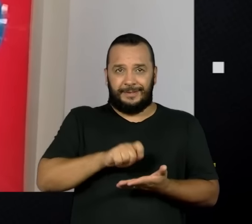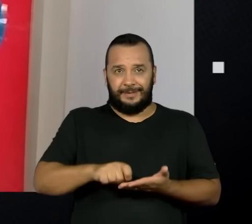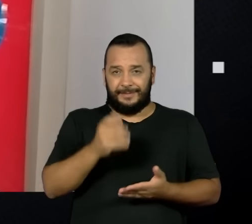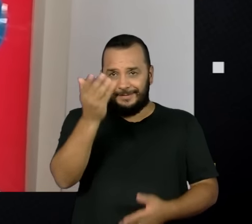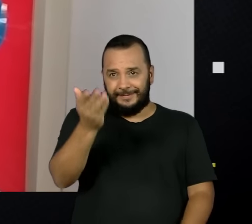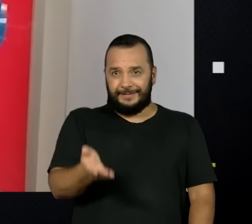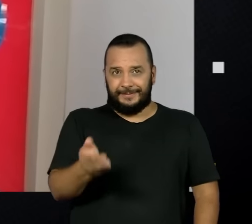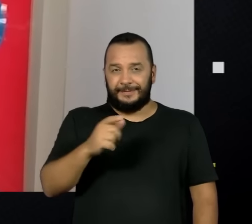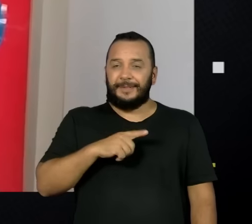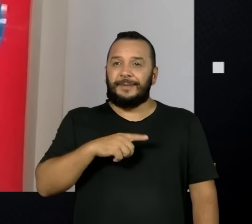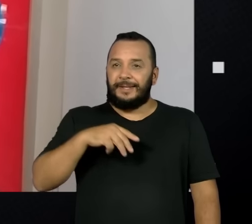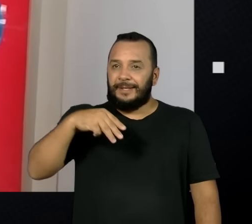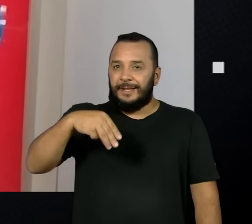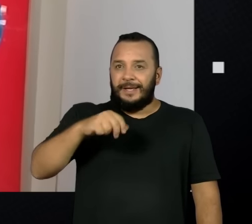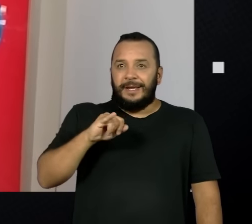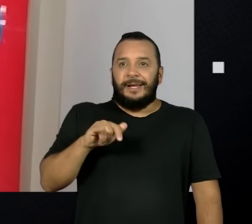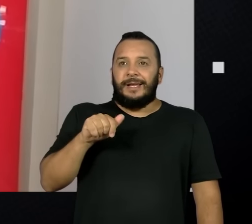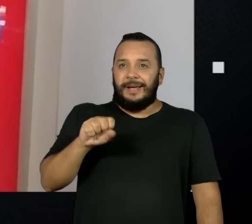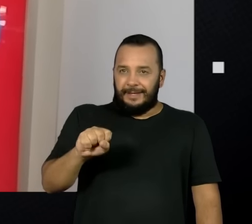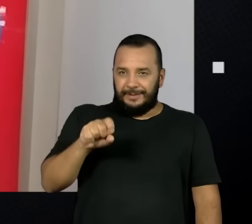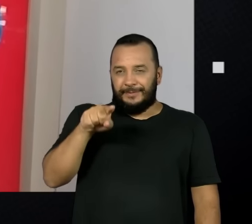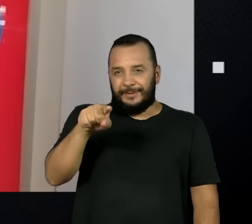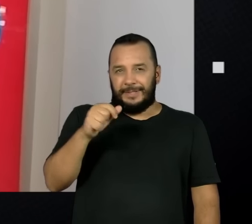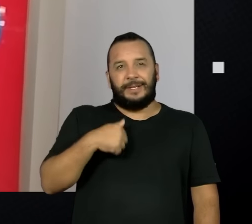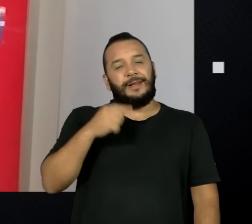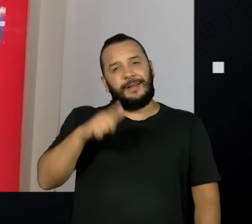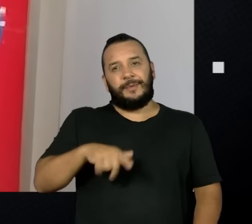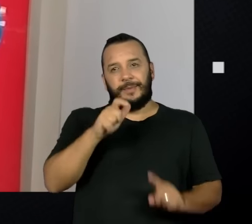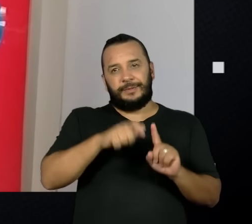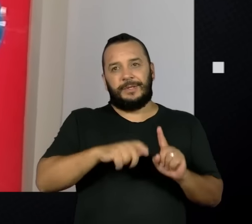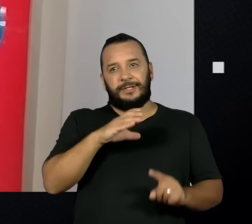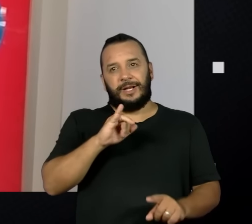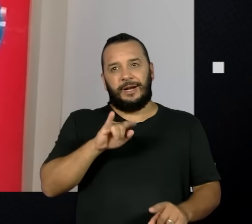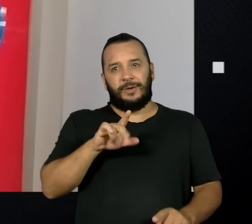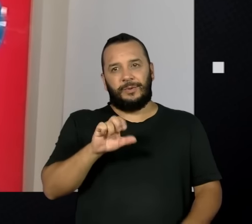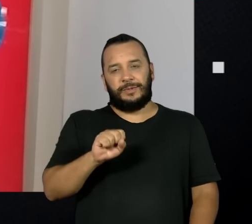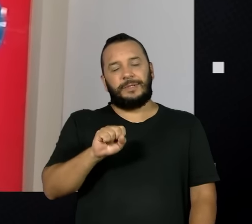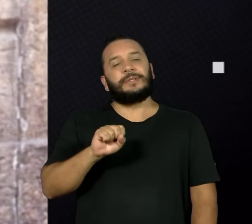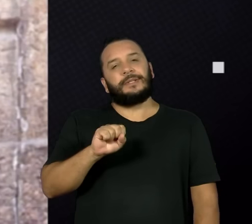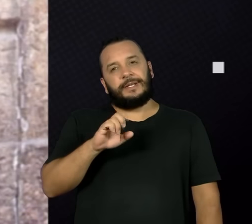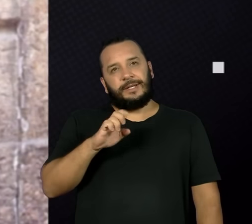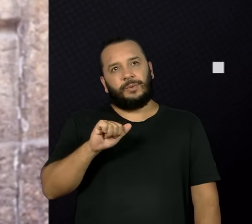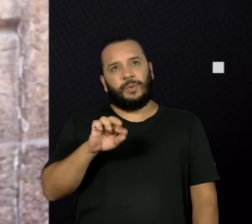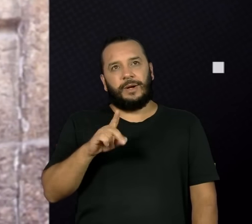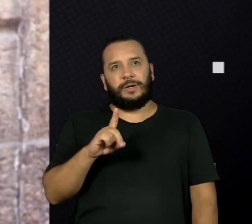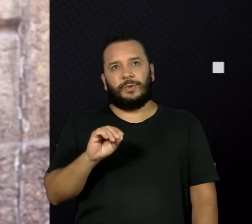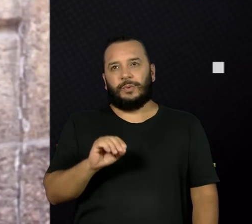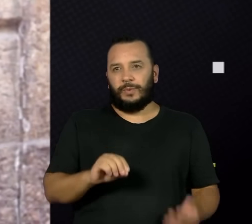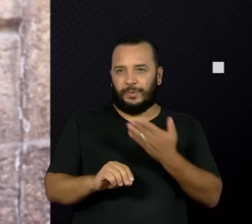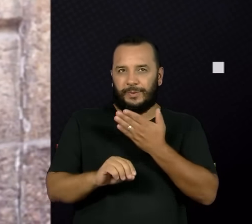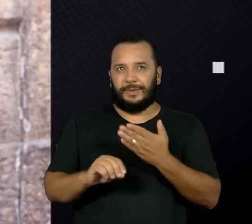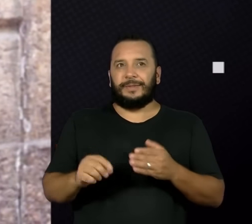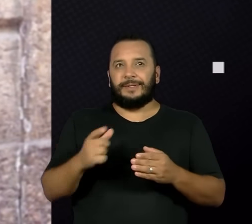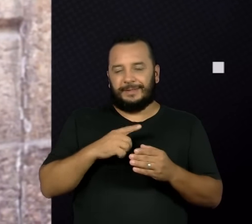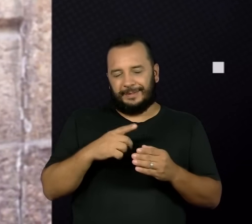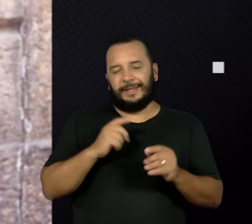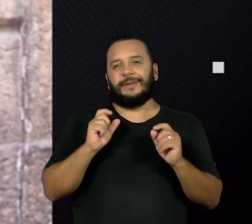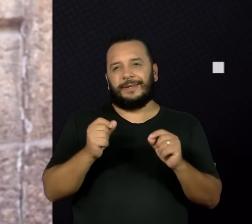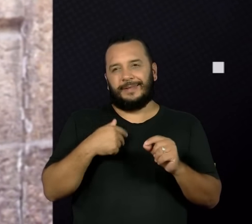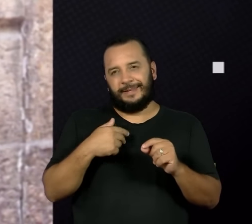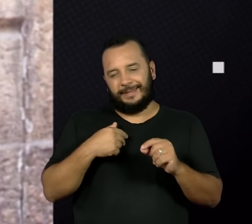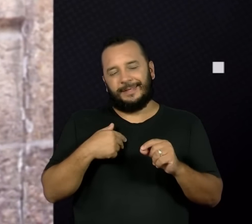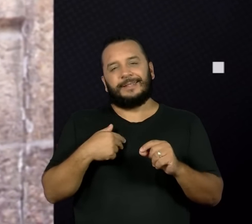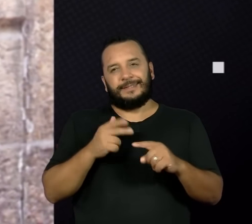depois os maias onde você fez o inesquecível Carlos Eduardo da Maia naquela minisérie que é uma verdadeira